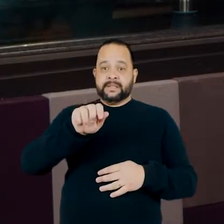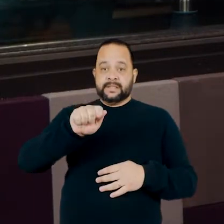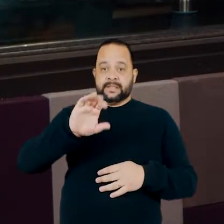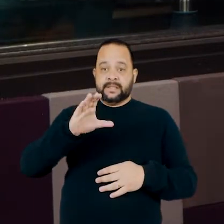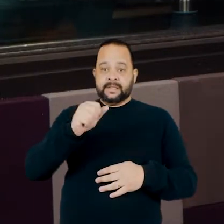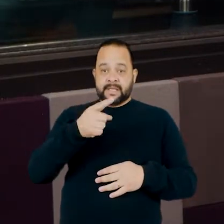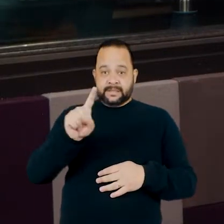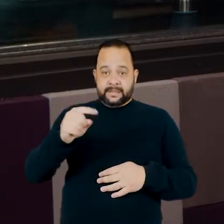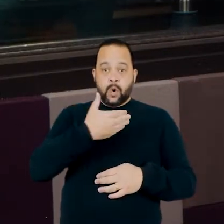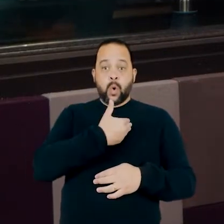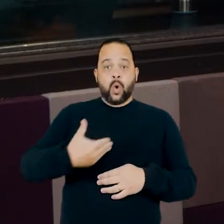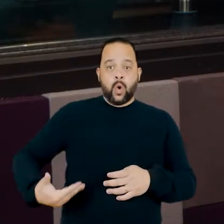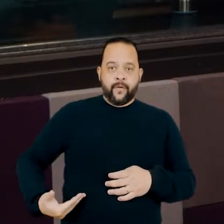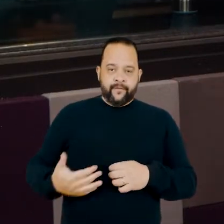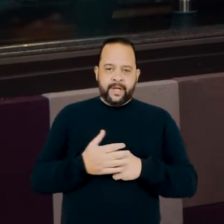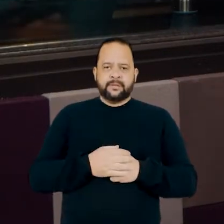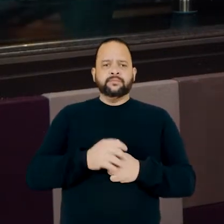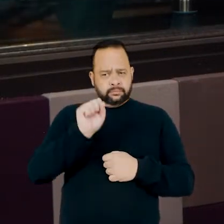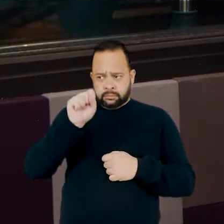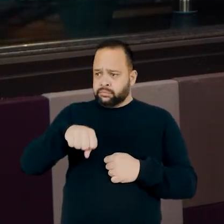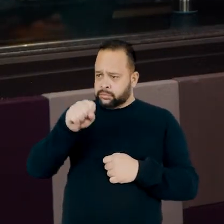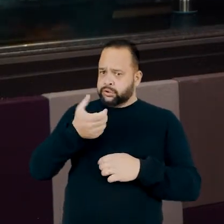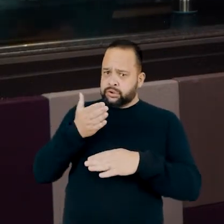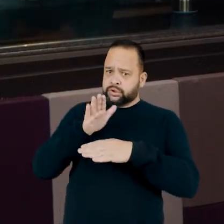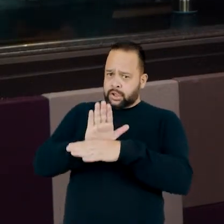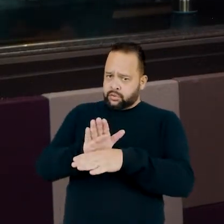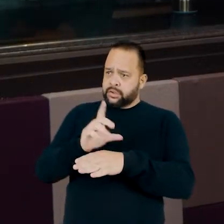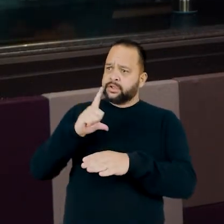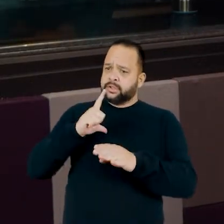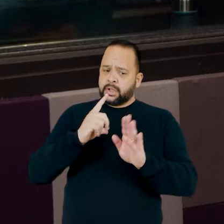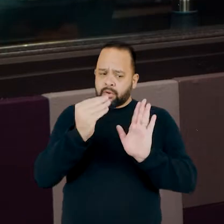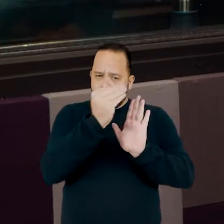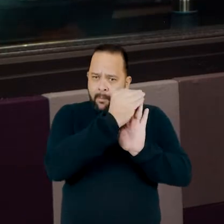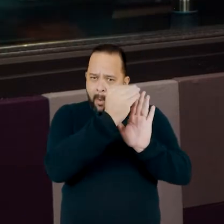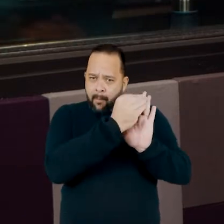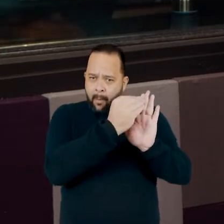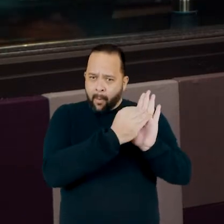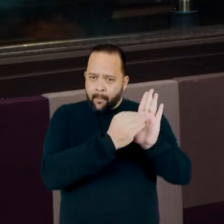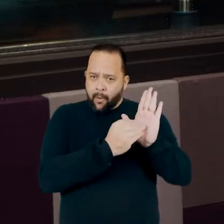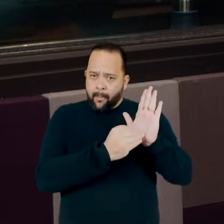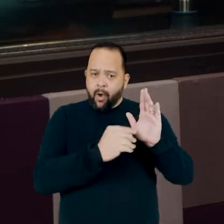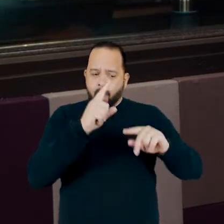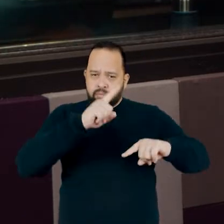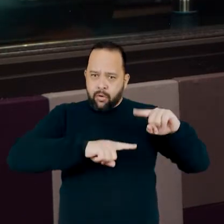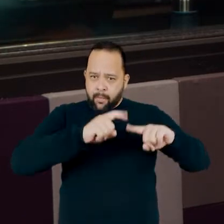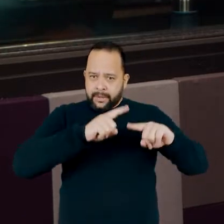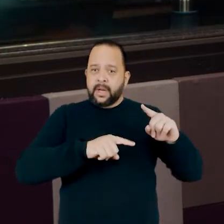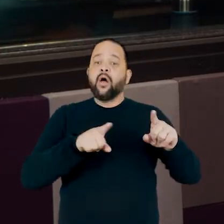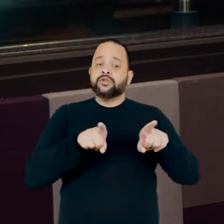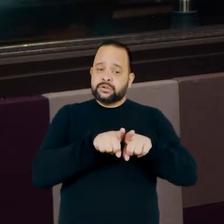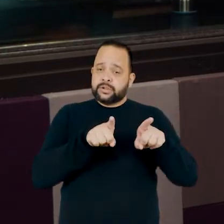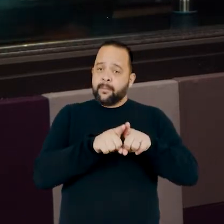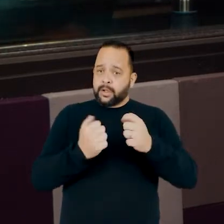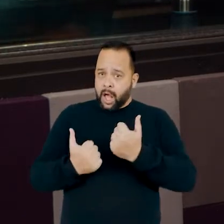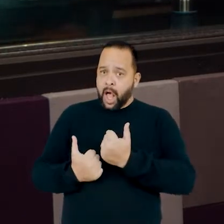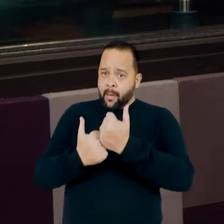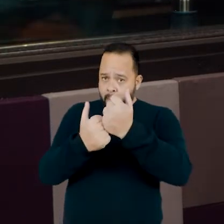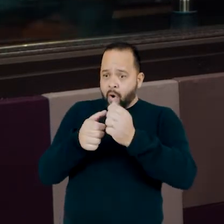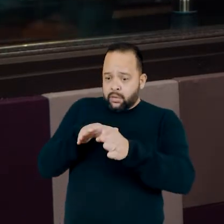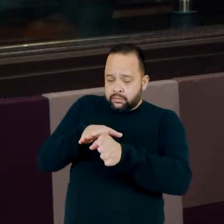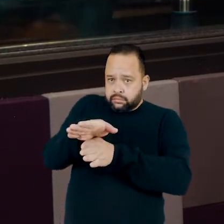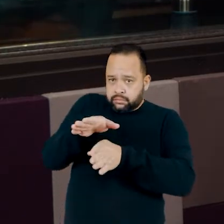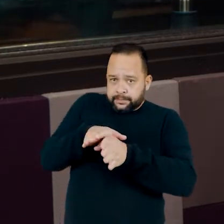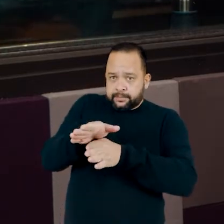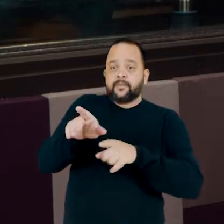né? Porque a licitação de governo, você tem todo o descritivo do material. Então, a gente dá esse suporte, essa assessoria também. Então, a gente já